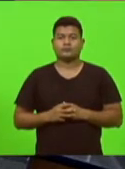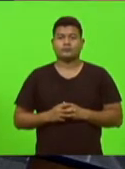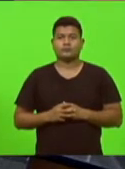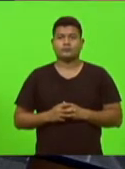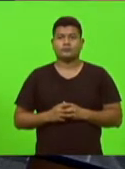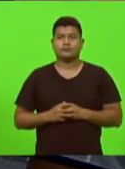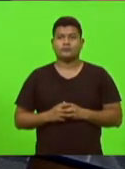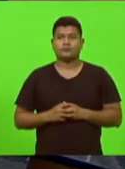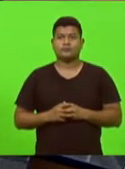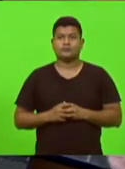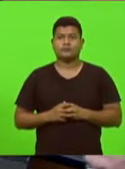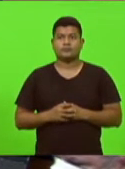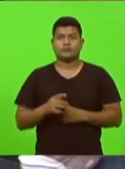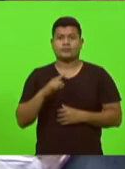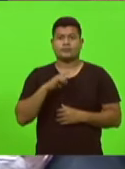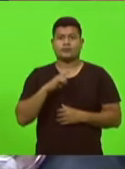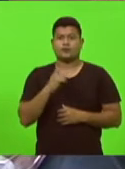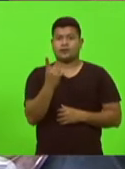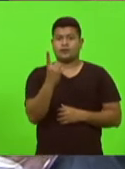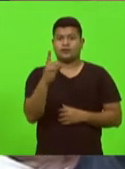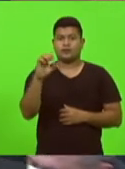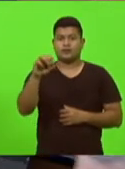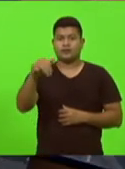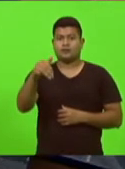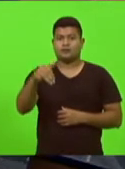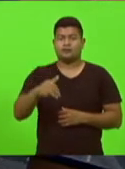Vossa Excelência tem o tempo de 10 minutos.